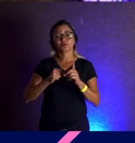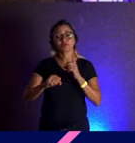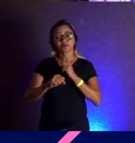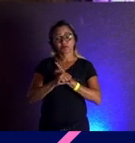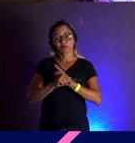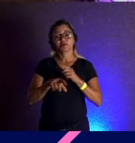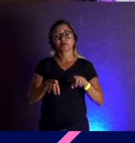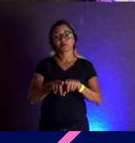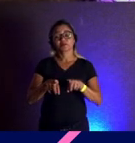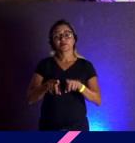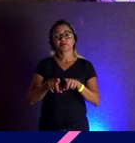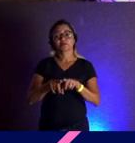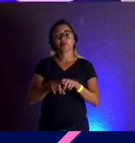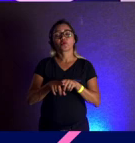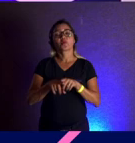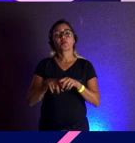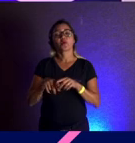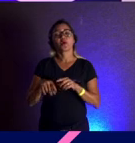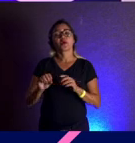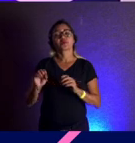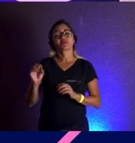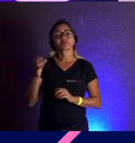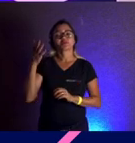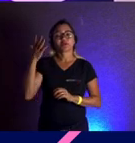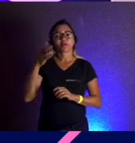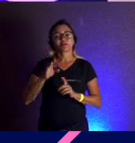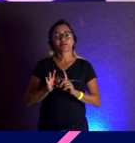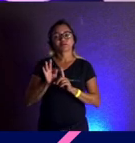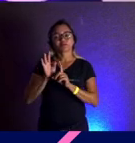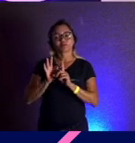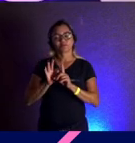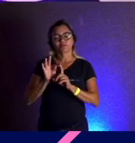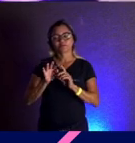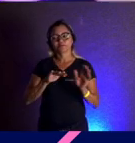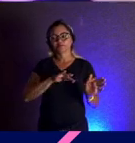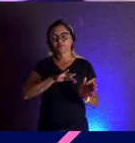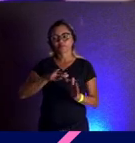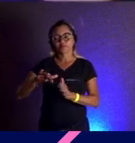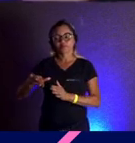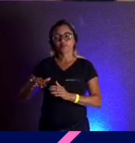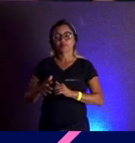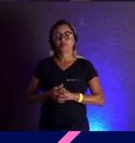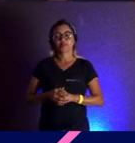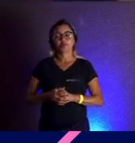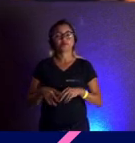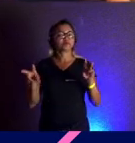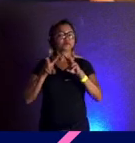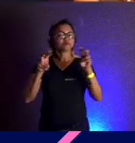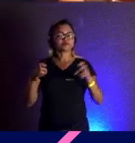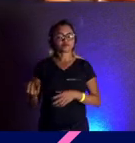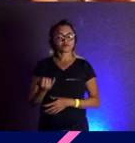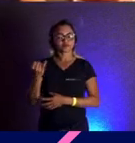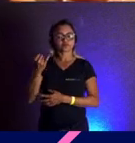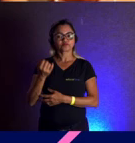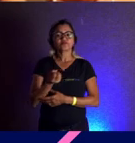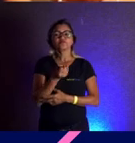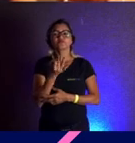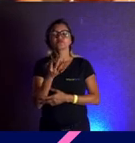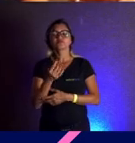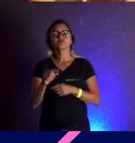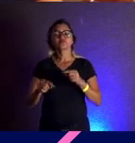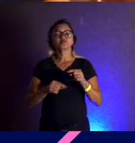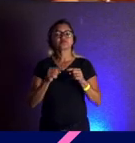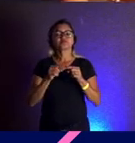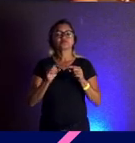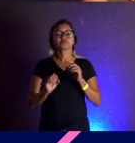sociedade, como em ecossistemas, né? E aí uma questão importante é assim, quais são os